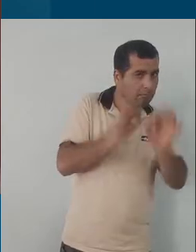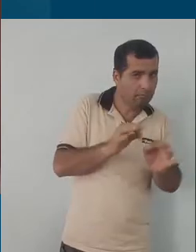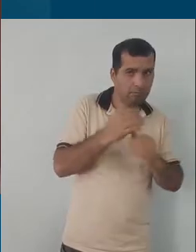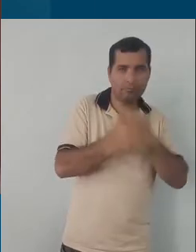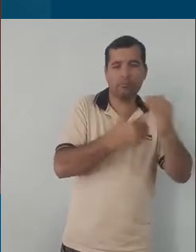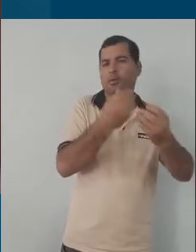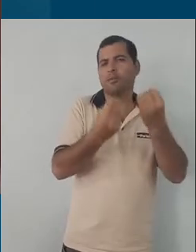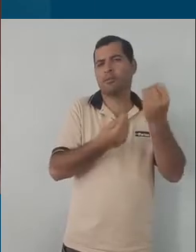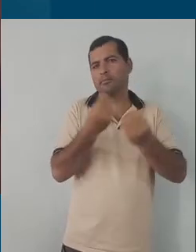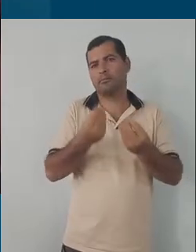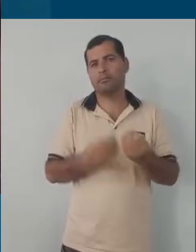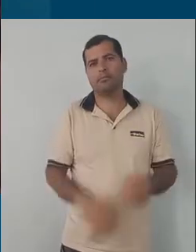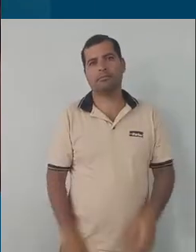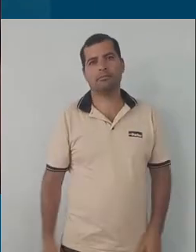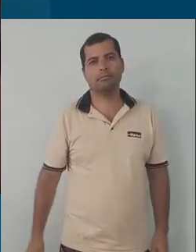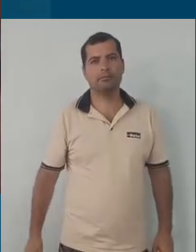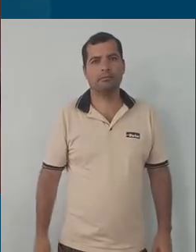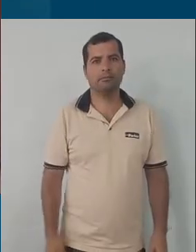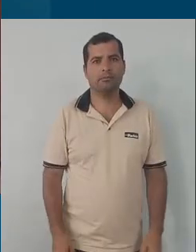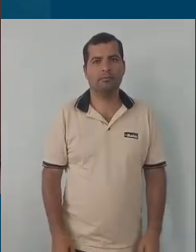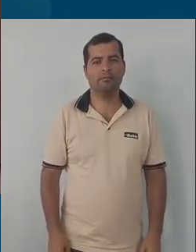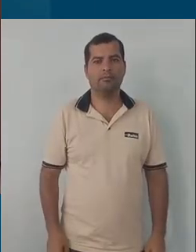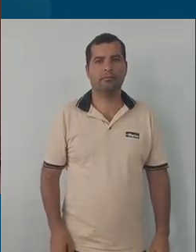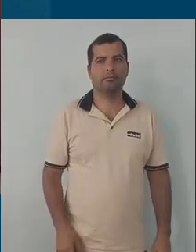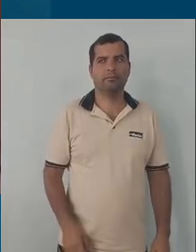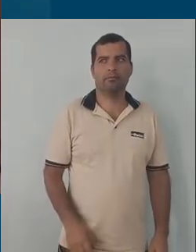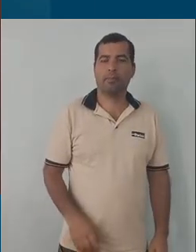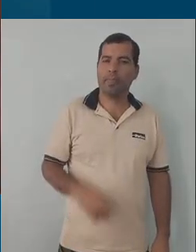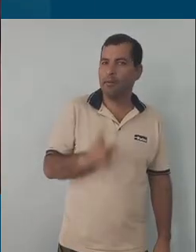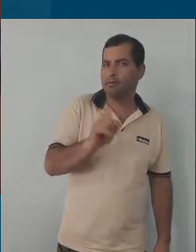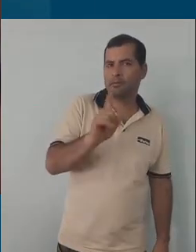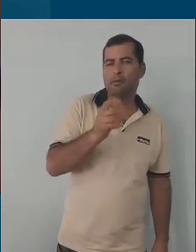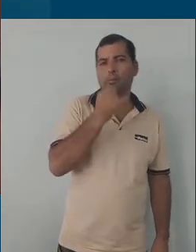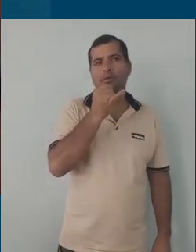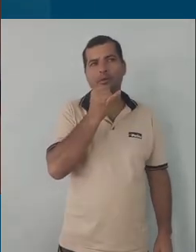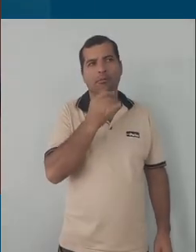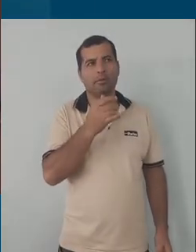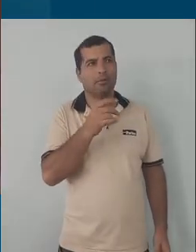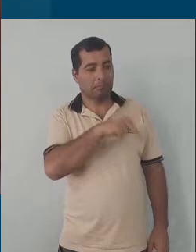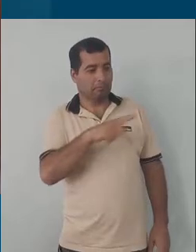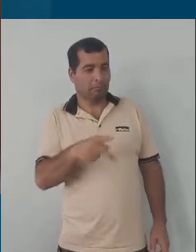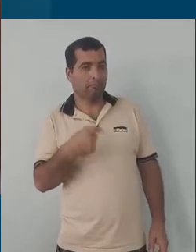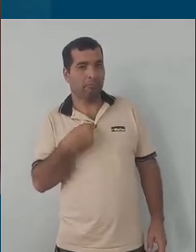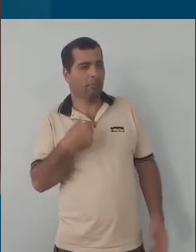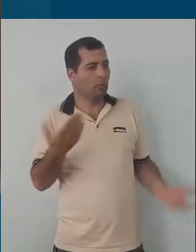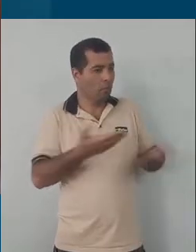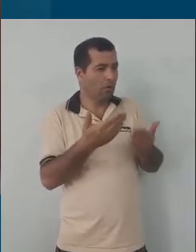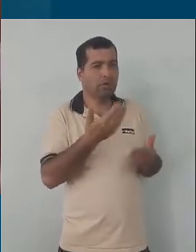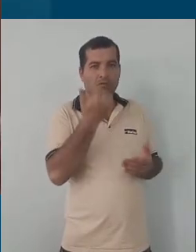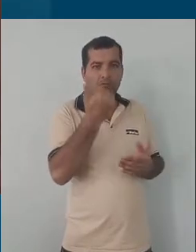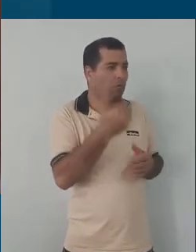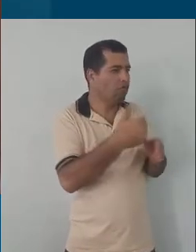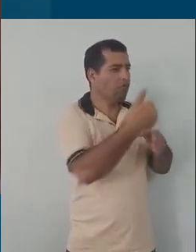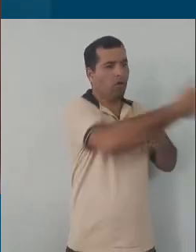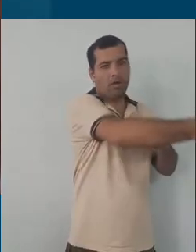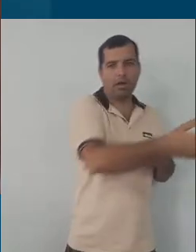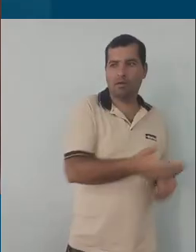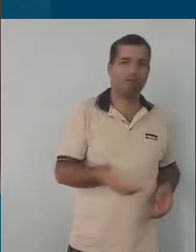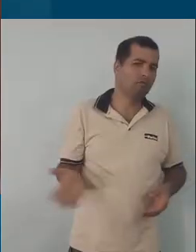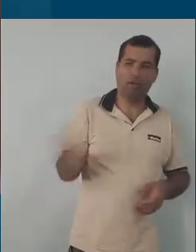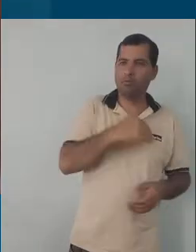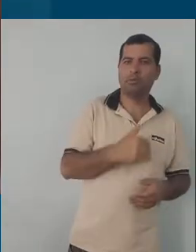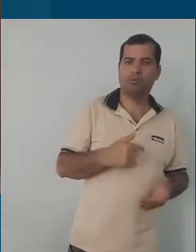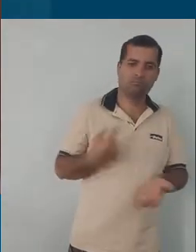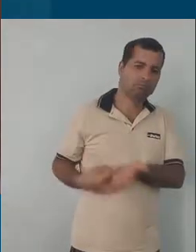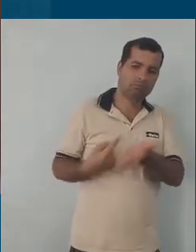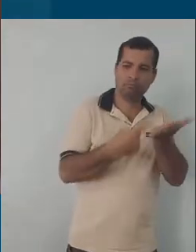Porque, na verdade, também não é assim, um falou assim, professor, vamos almoçar lá fora hoje? A gente fala assim, vamos, aí nós estamos ouvindo